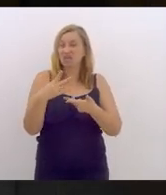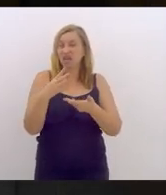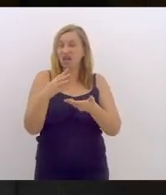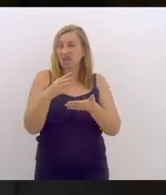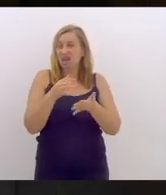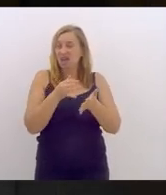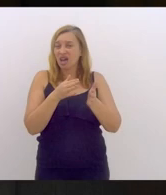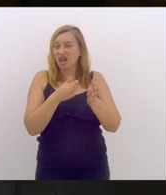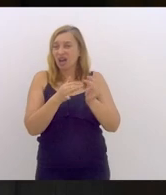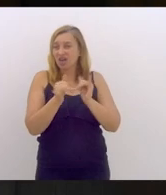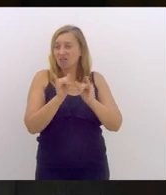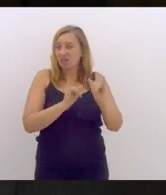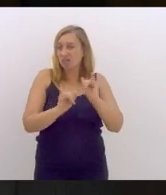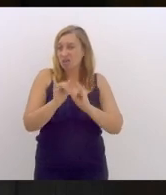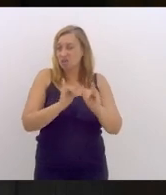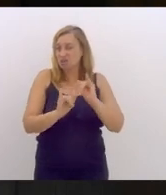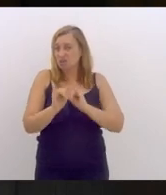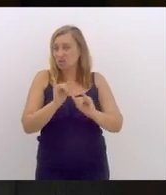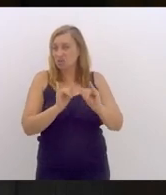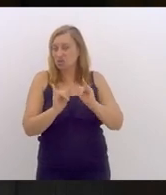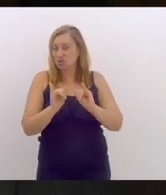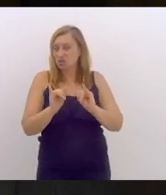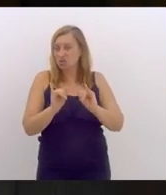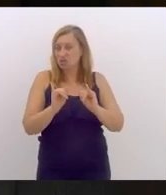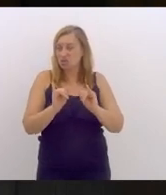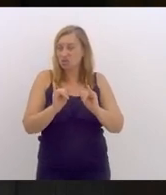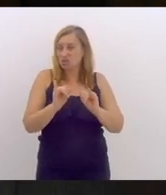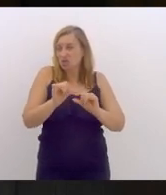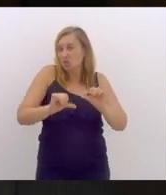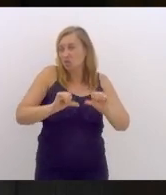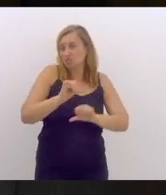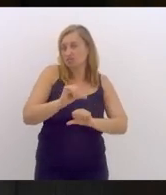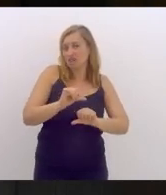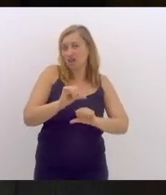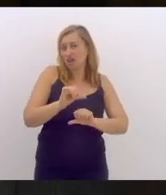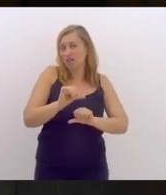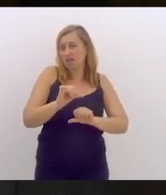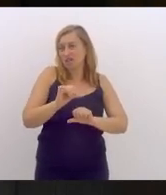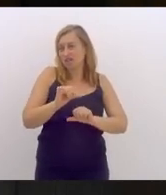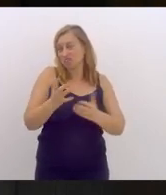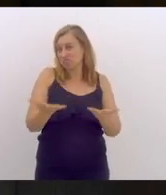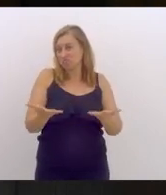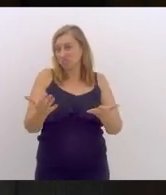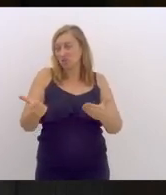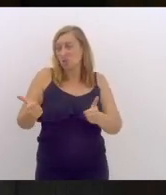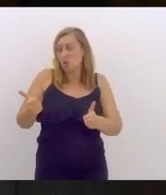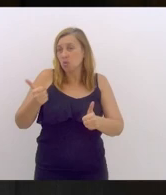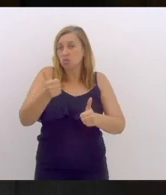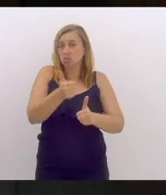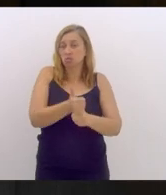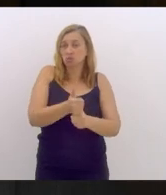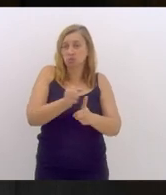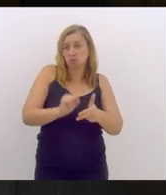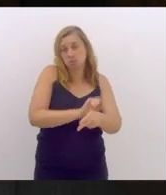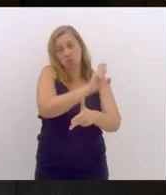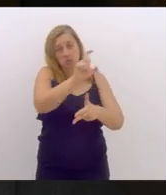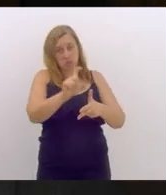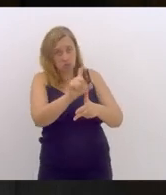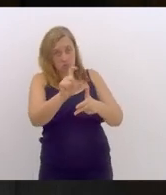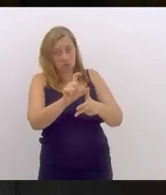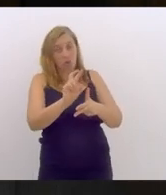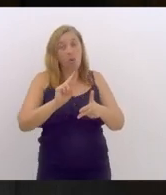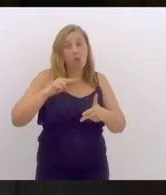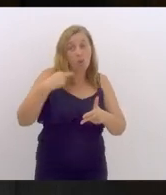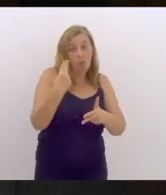que assumindo suas posições futuras No Poder Executivo ou